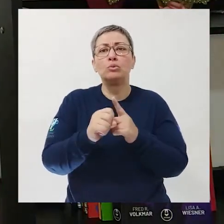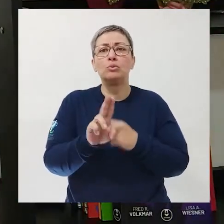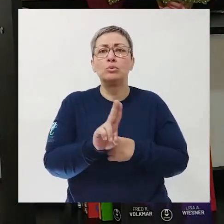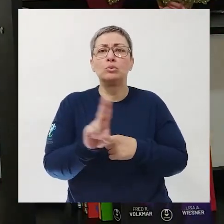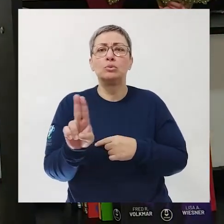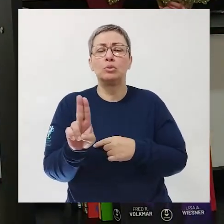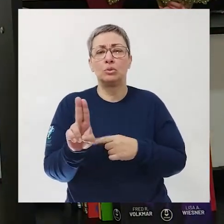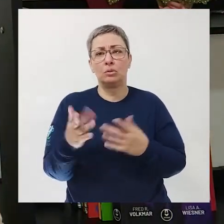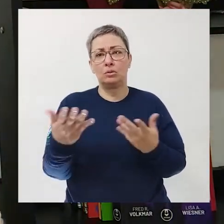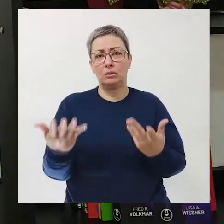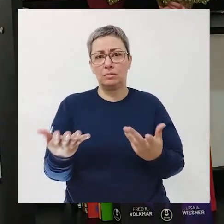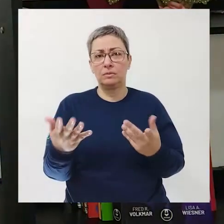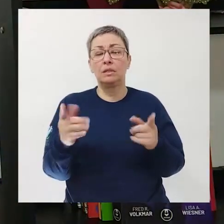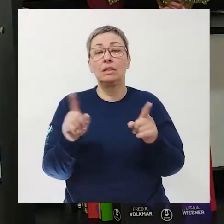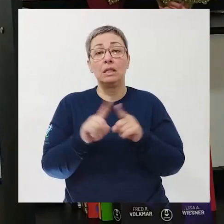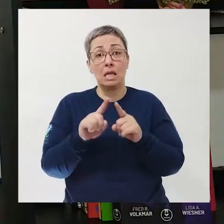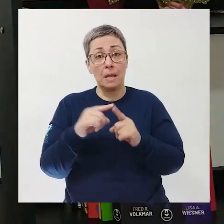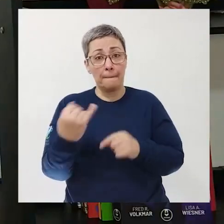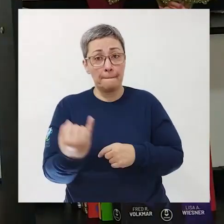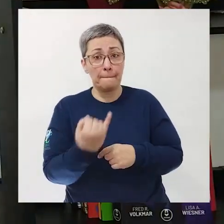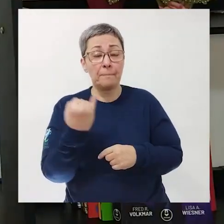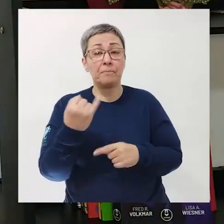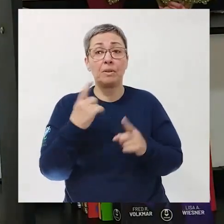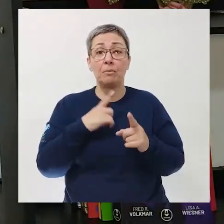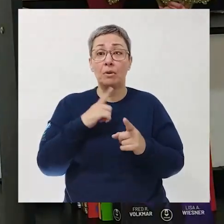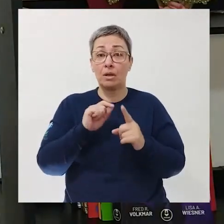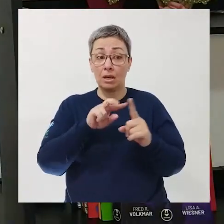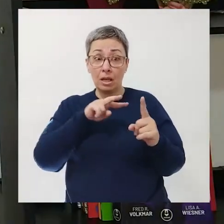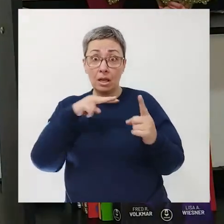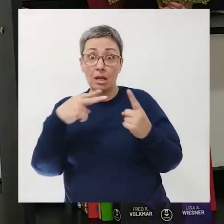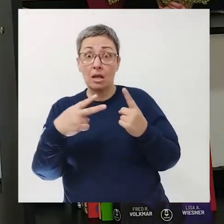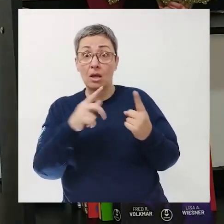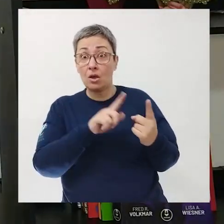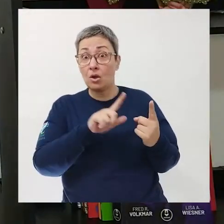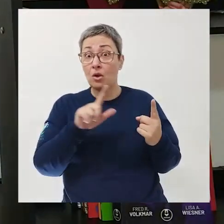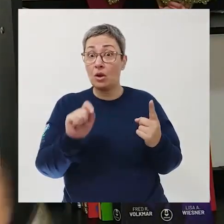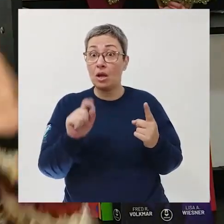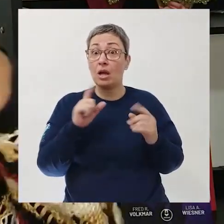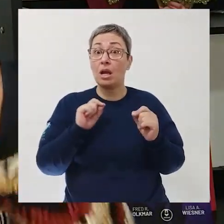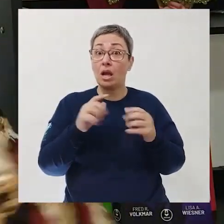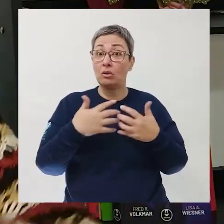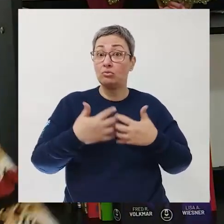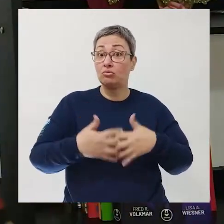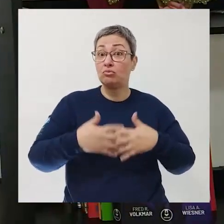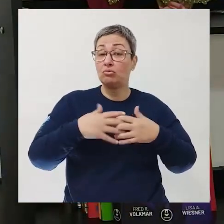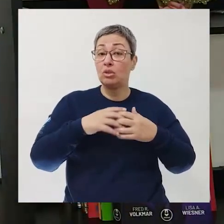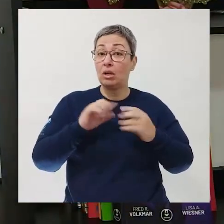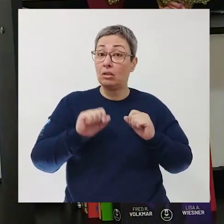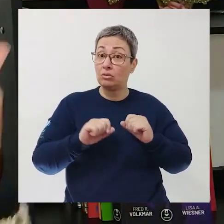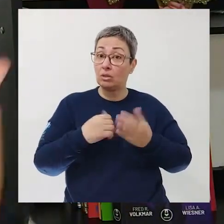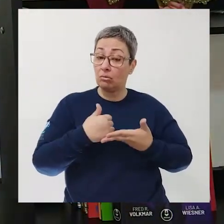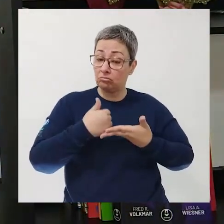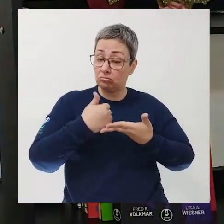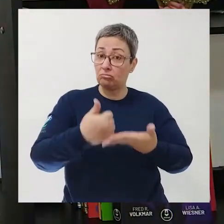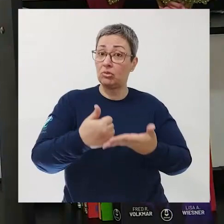pessoa é importante, porque dentro da perspectiva da linguagem, esse é um mecanismo de afirmação de